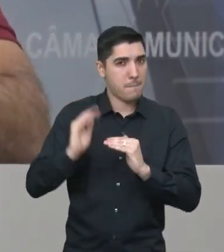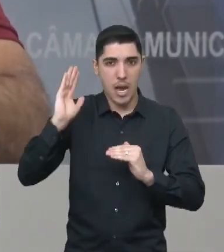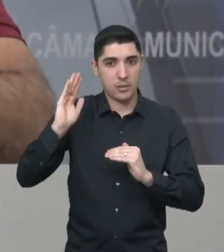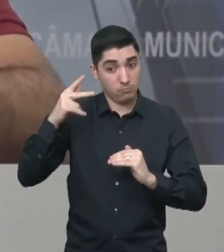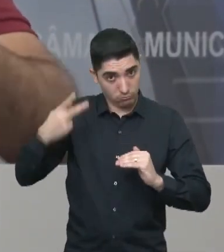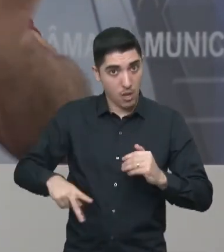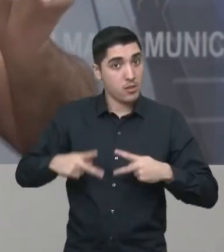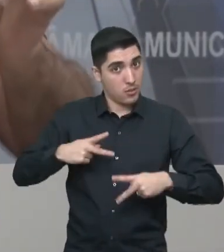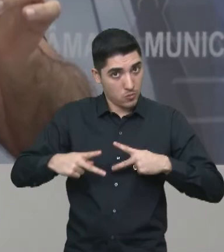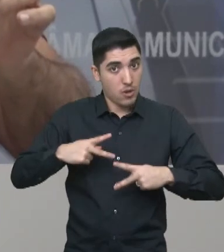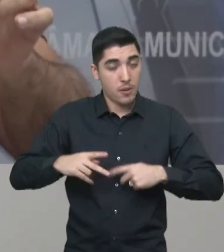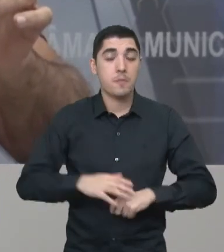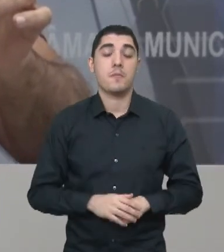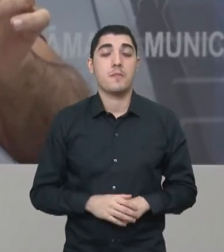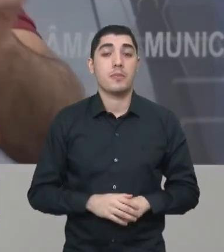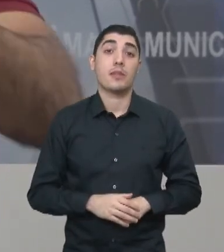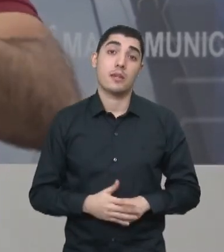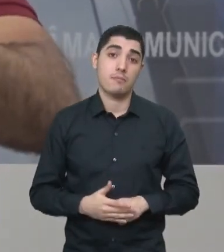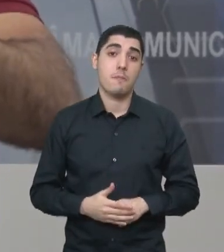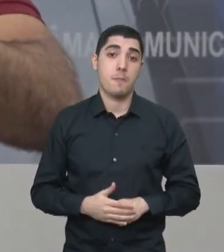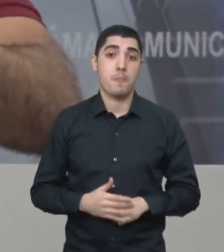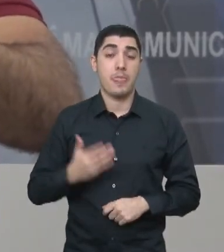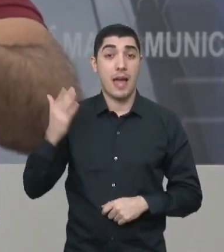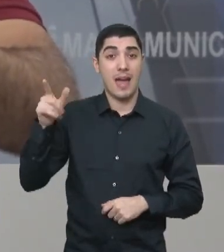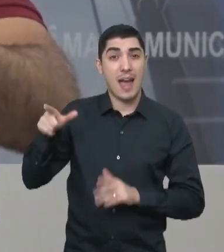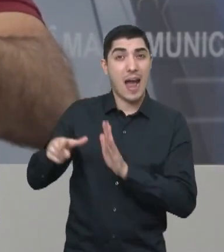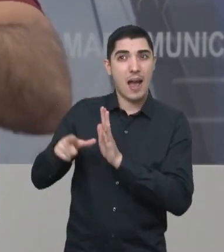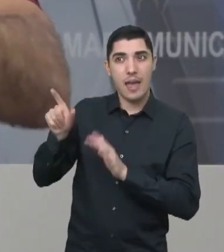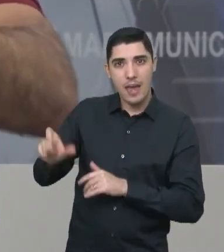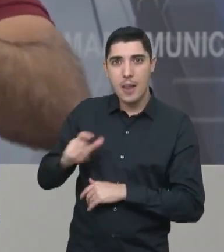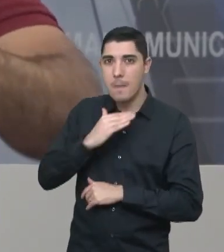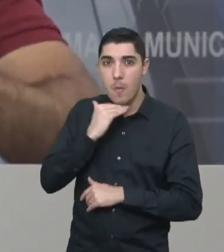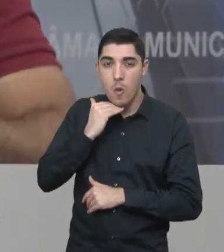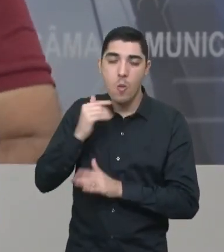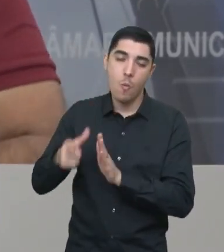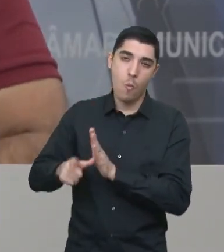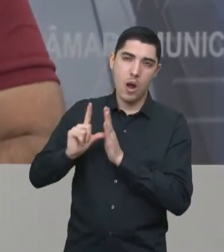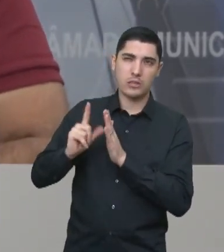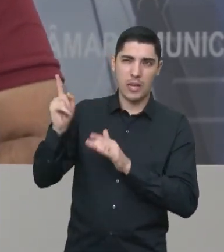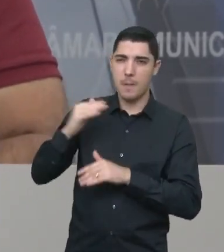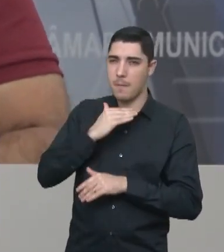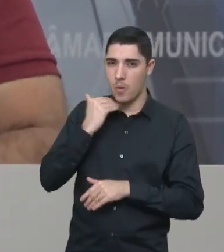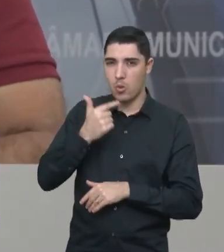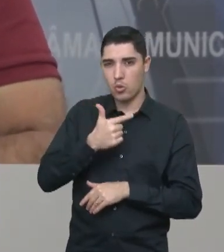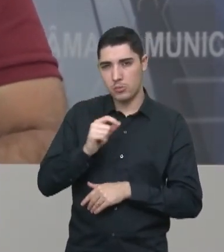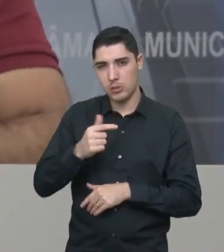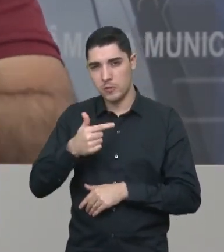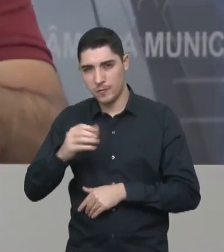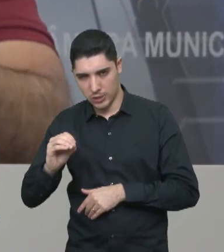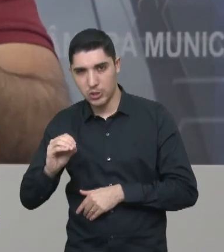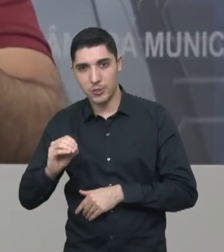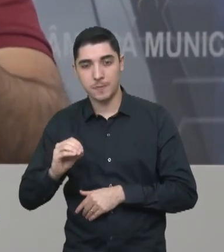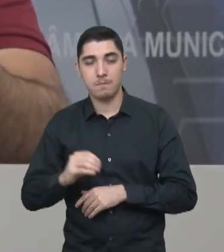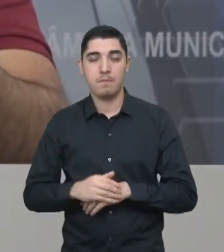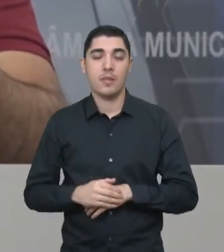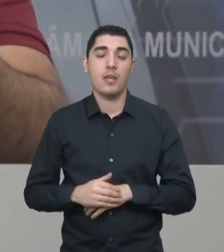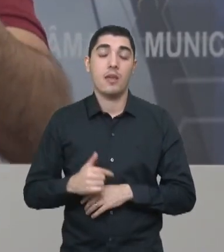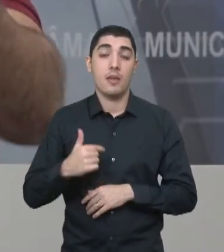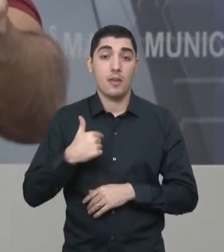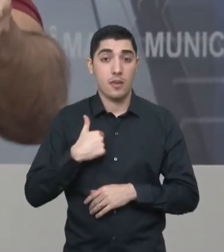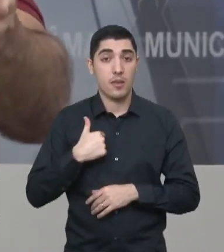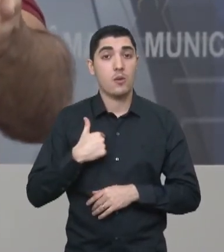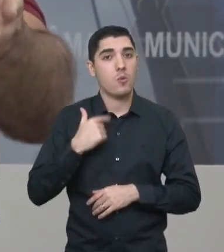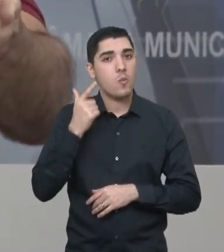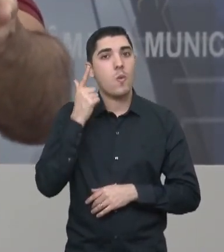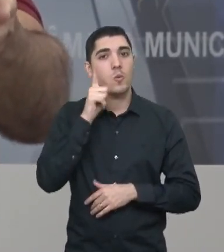cidade. E eu, antes dele falecer, agora em 2020, eu pude dar